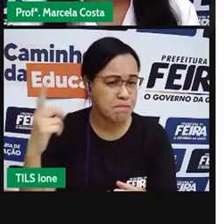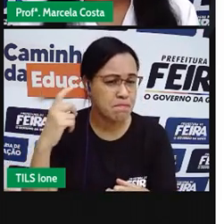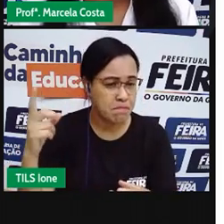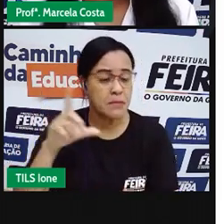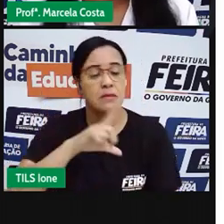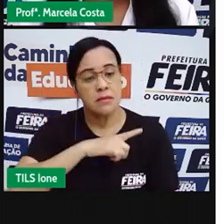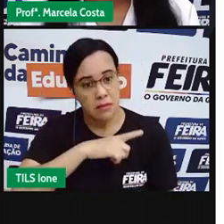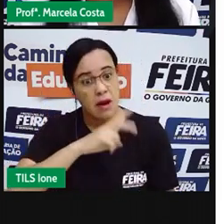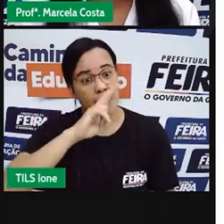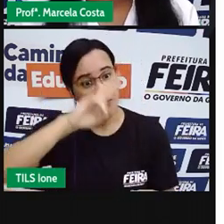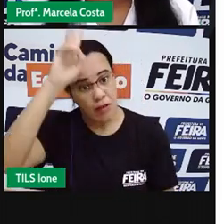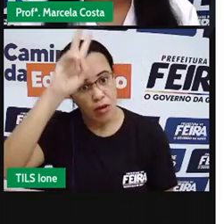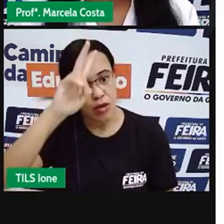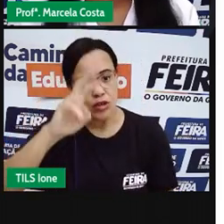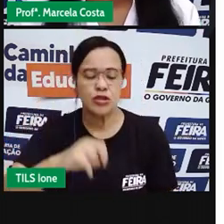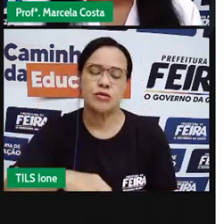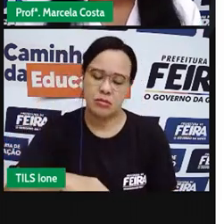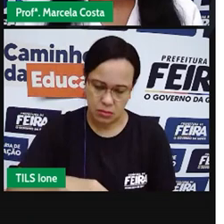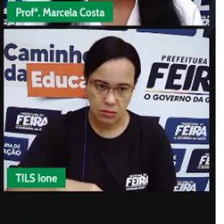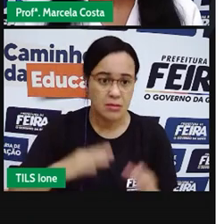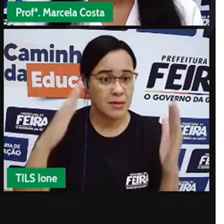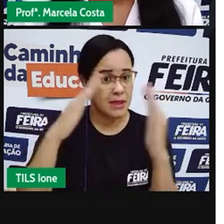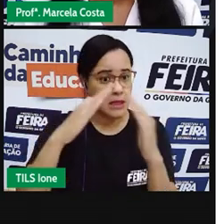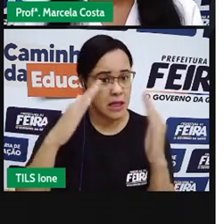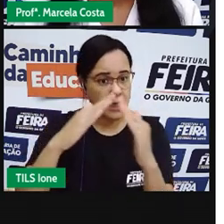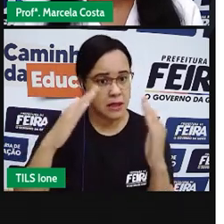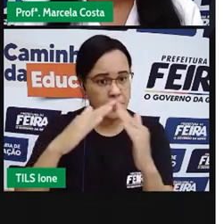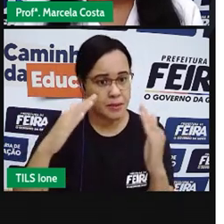produzem um barulho, produzem um som que